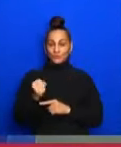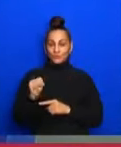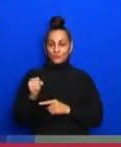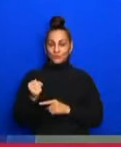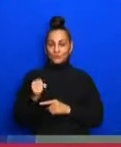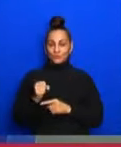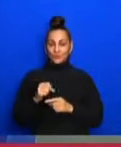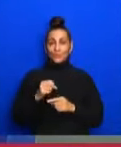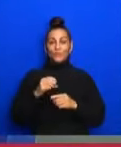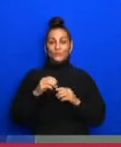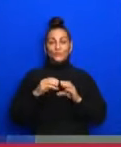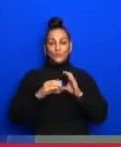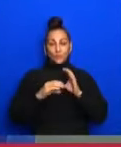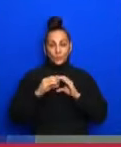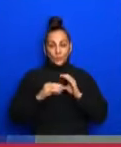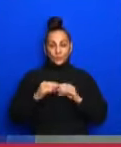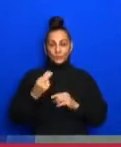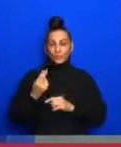2688.